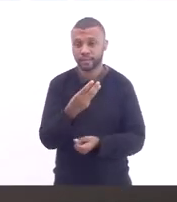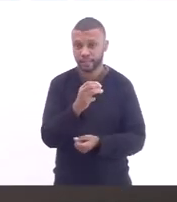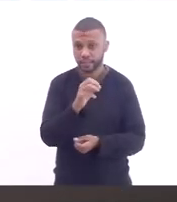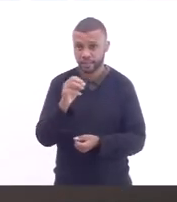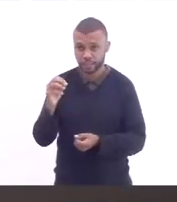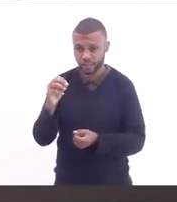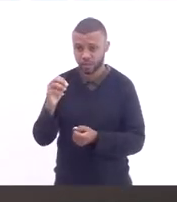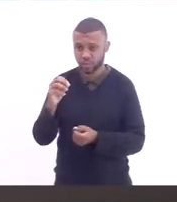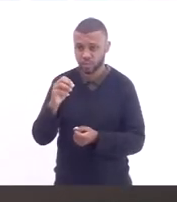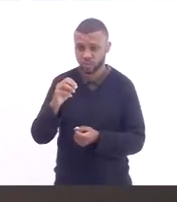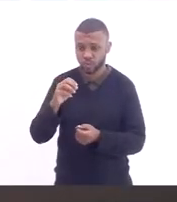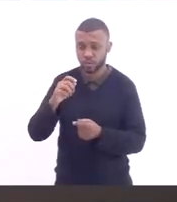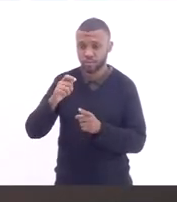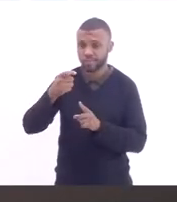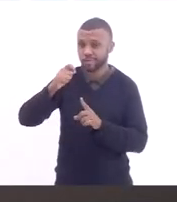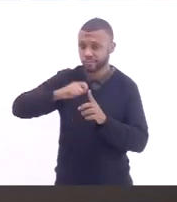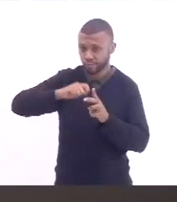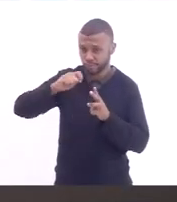mês